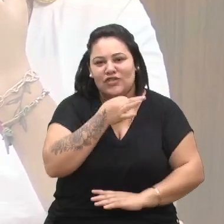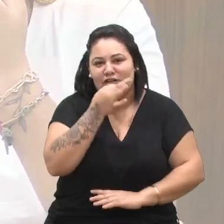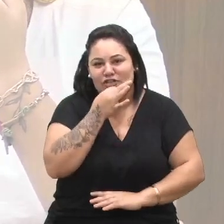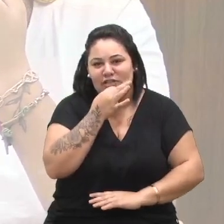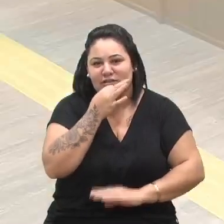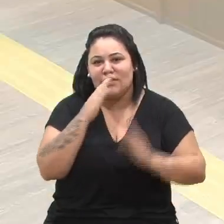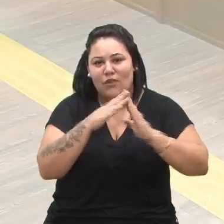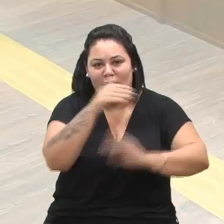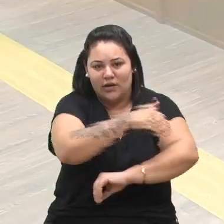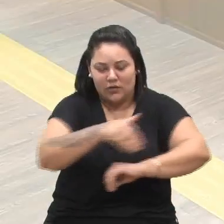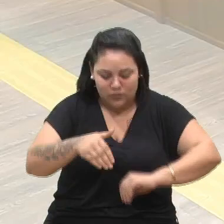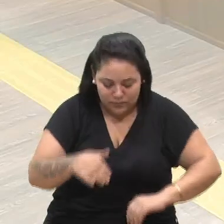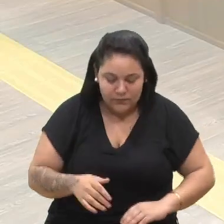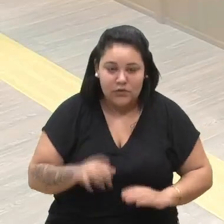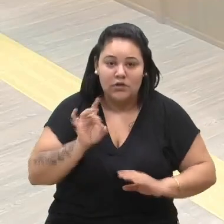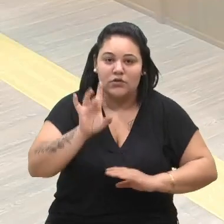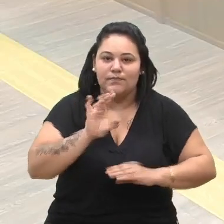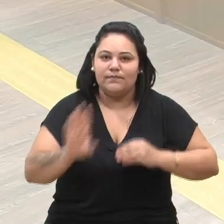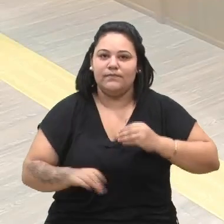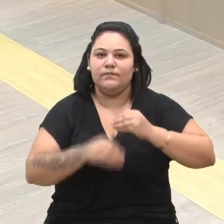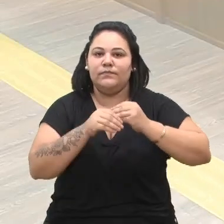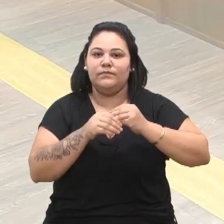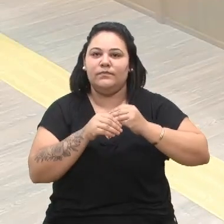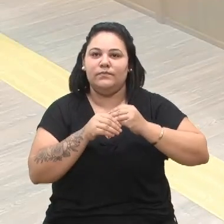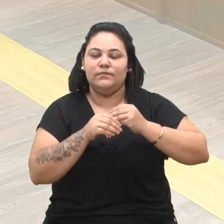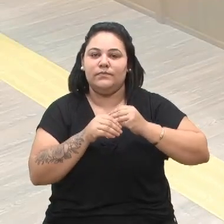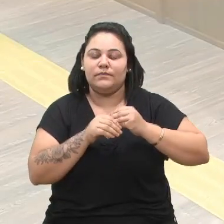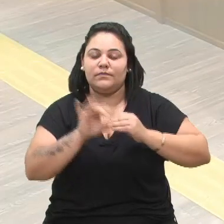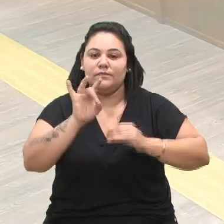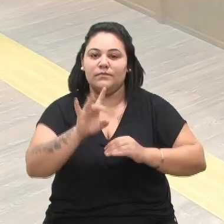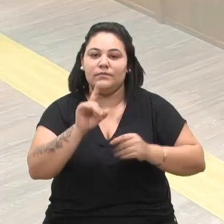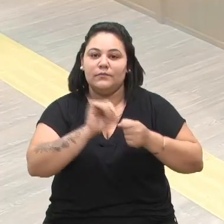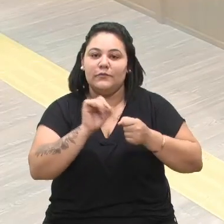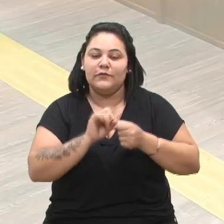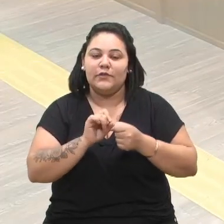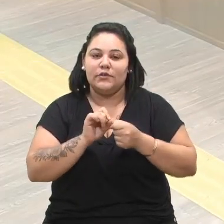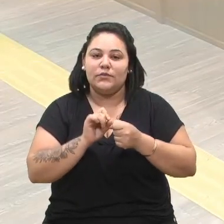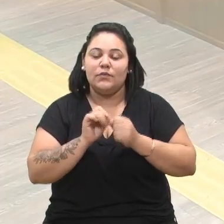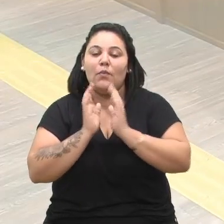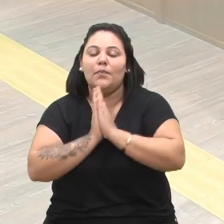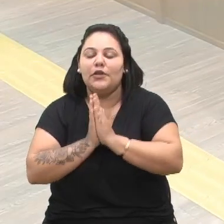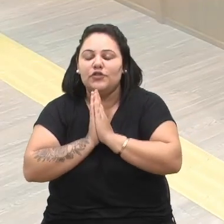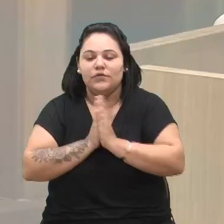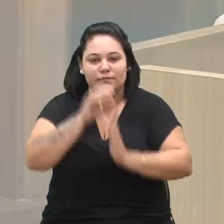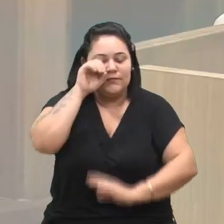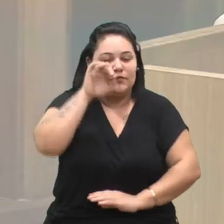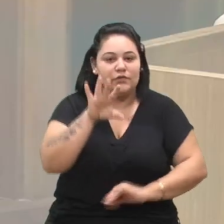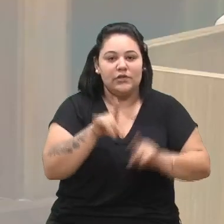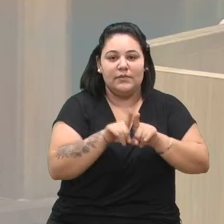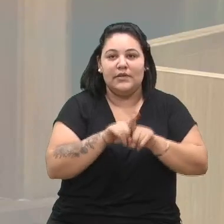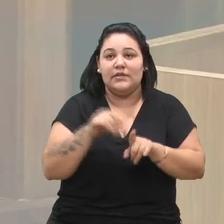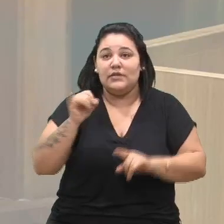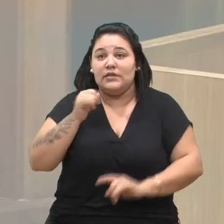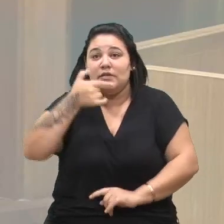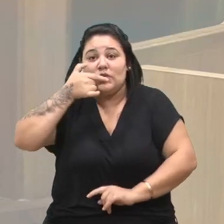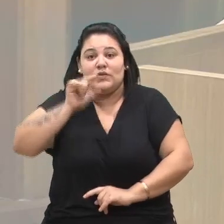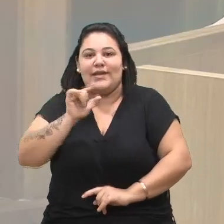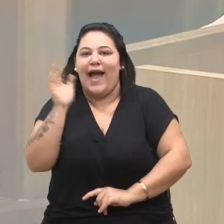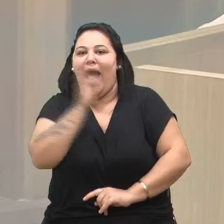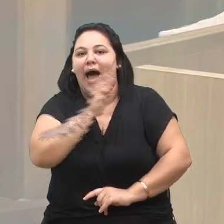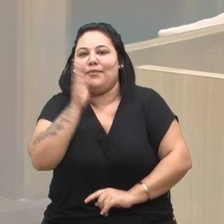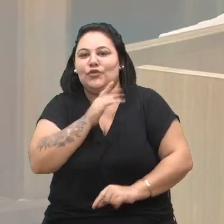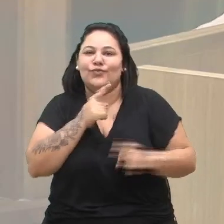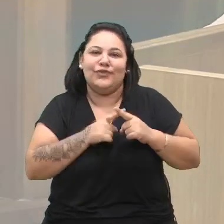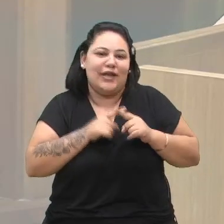situação de rua. Só para concluir, então, presidente, eu faço esse apelo, Tati e Fiuza, se a gente conseguir agilizar, porque é uma